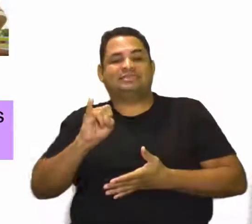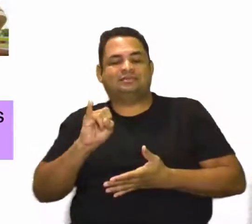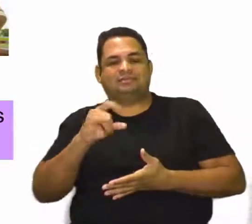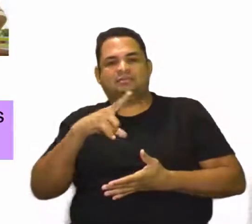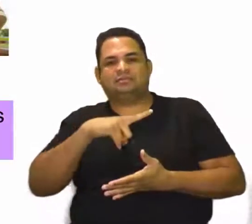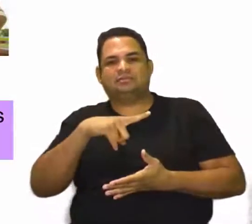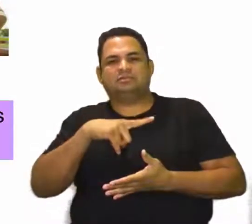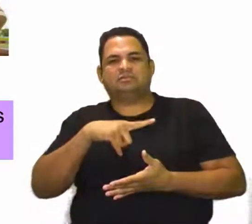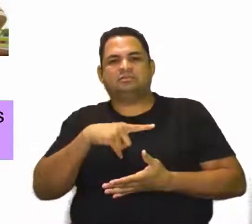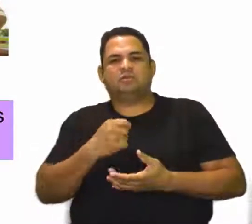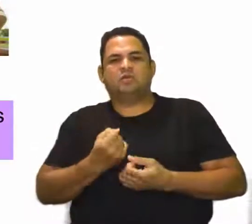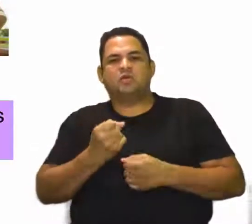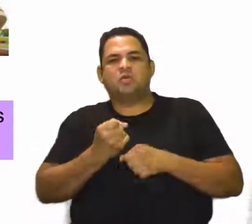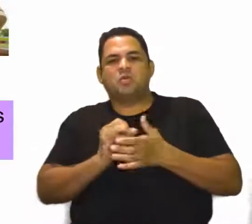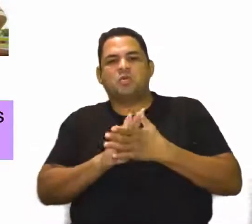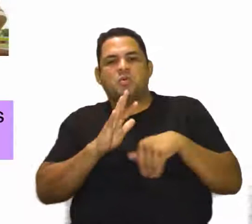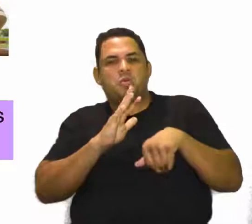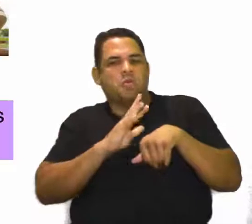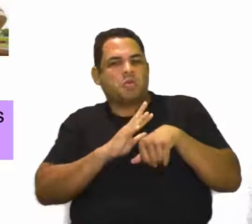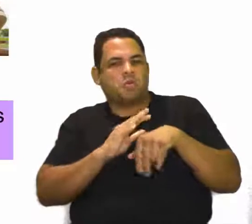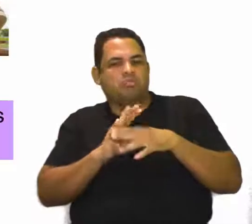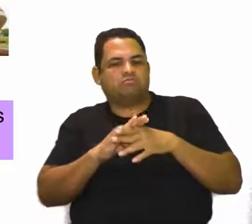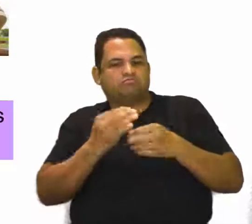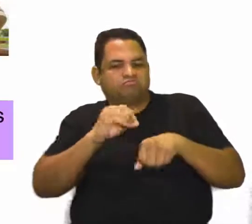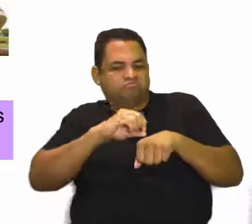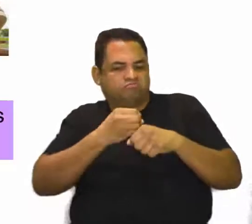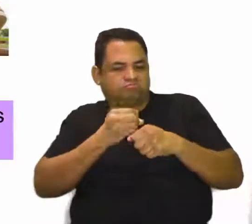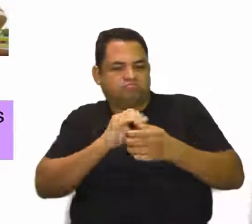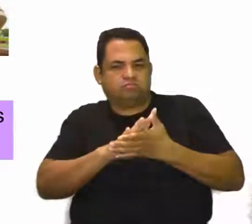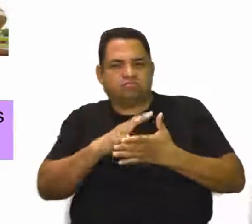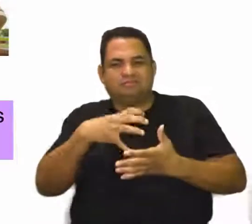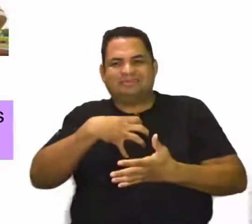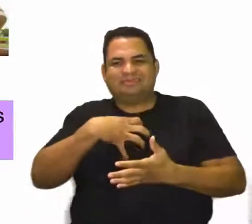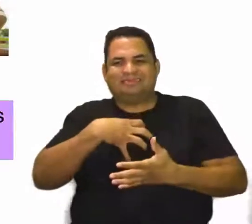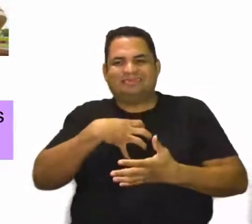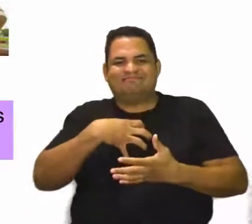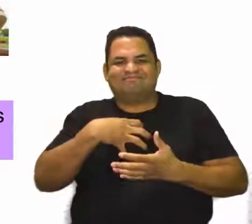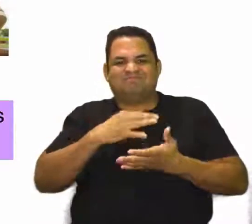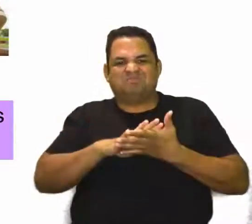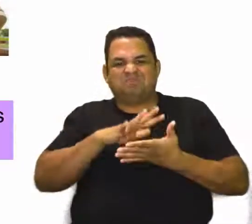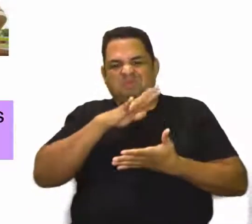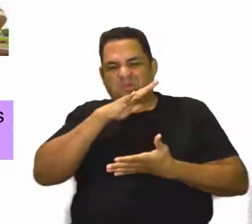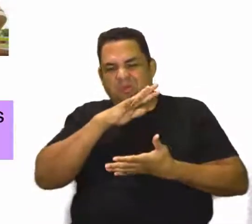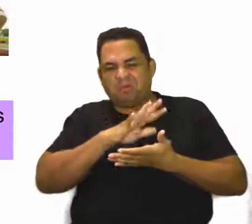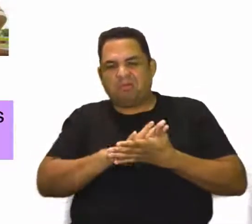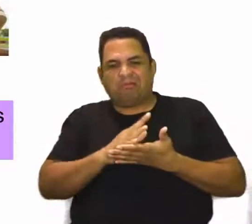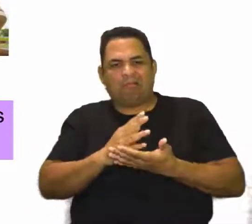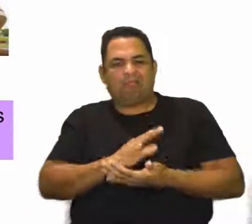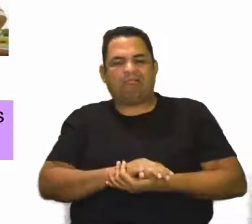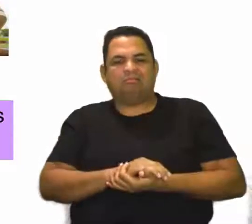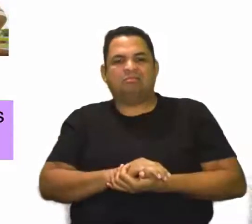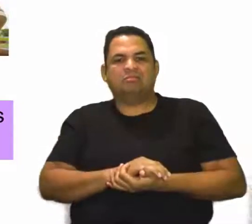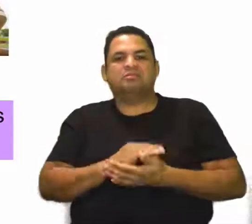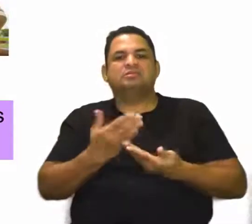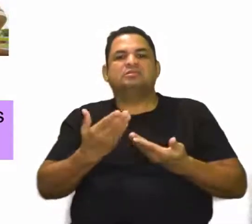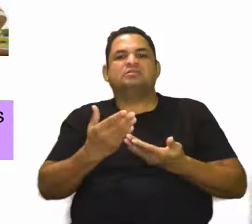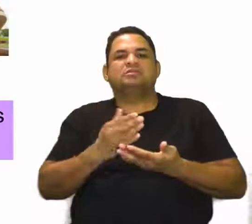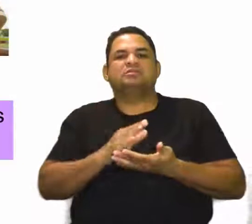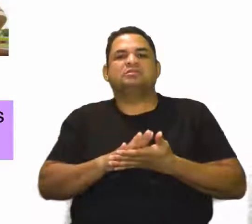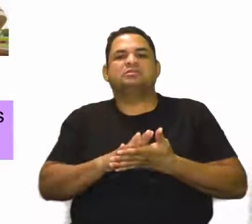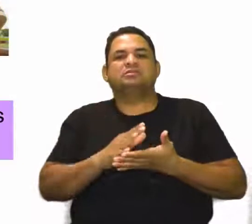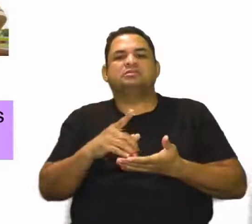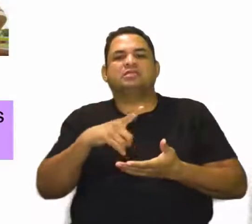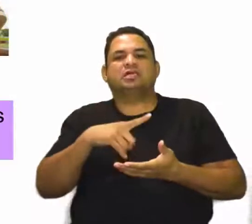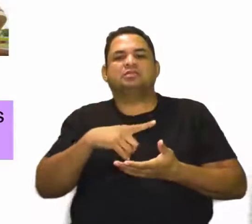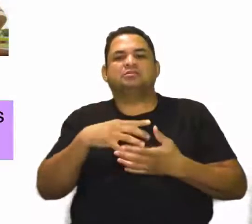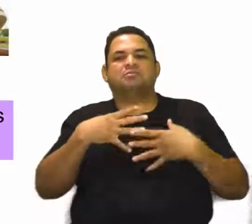tiver alguma lesão ou sentir algum desconforto, e esse desconforto